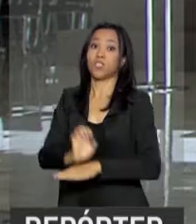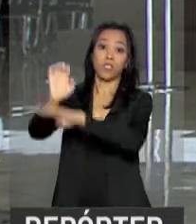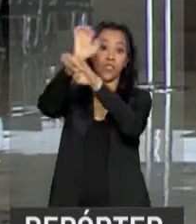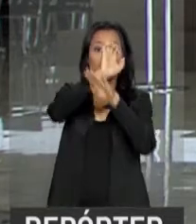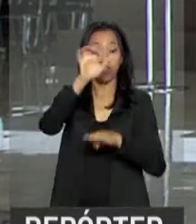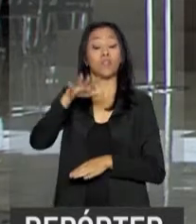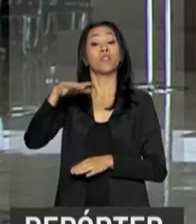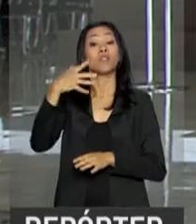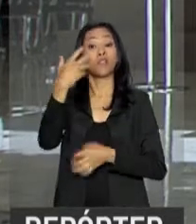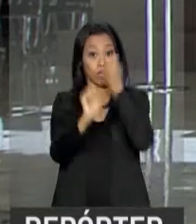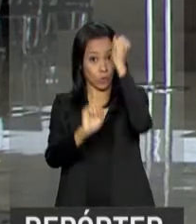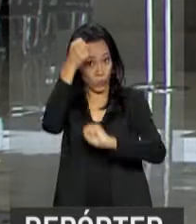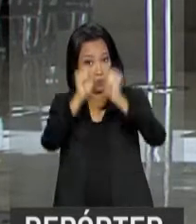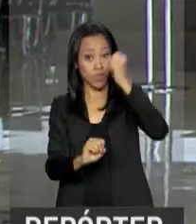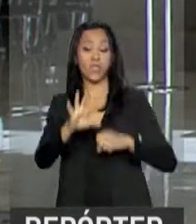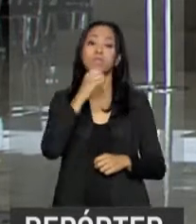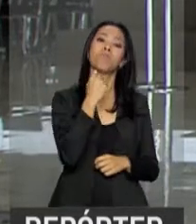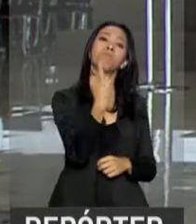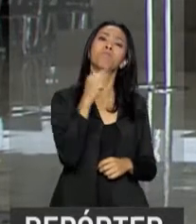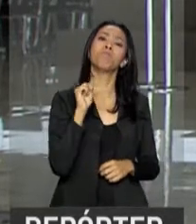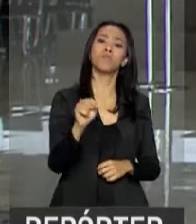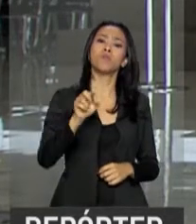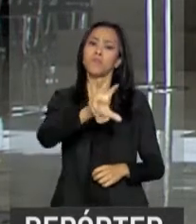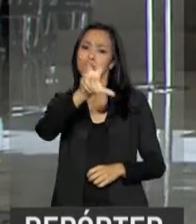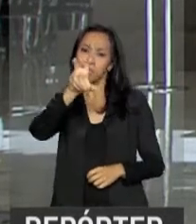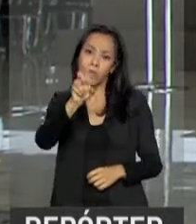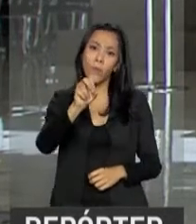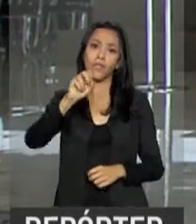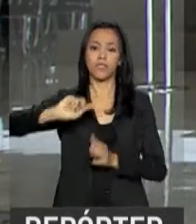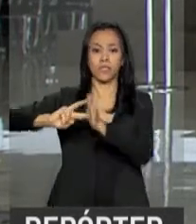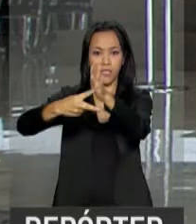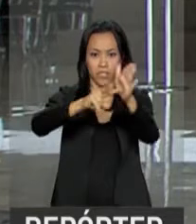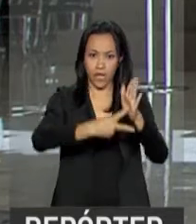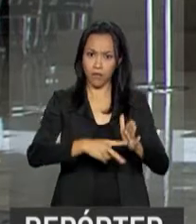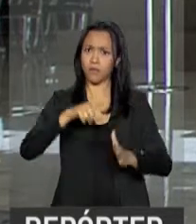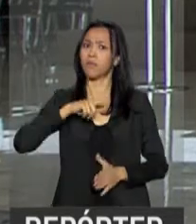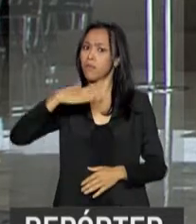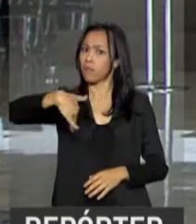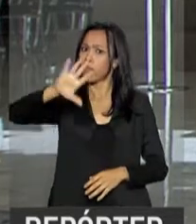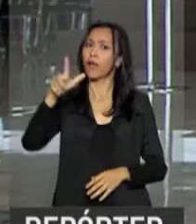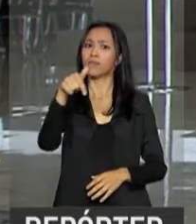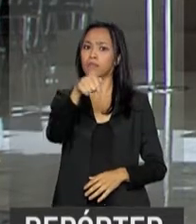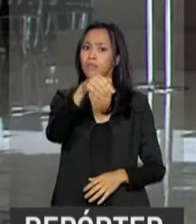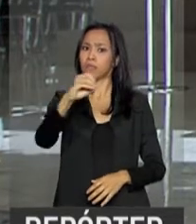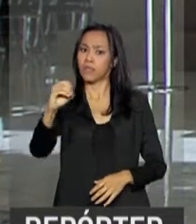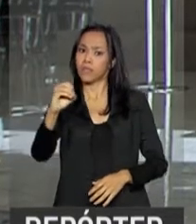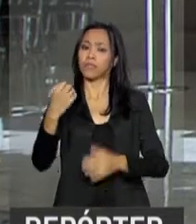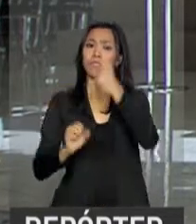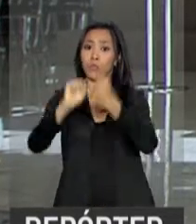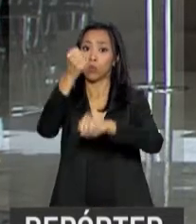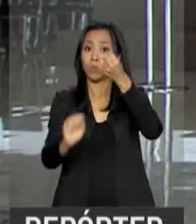e 1.250 sindicatos patronais que tem aí mais quase 700 indústrias filiadas